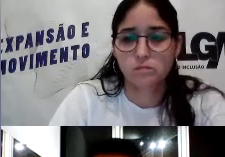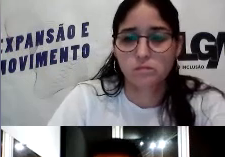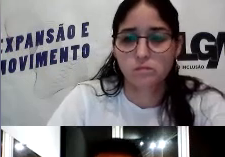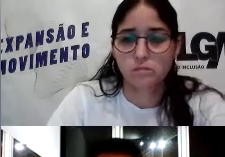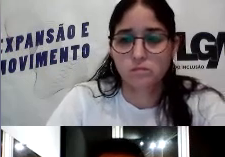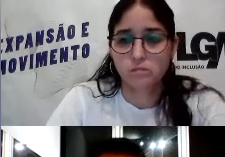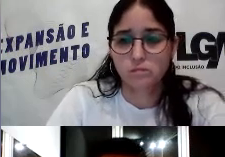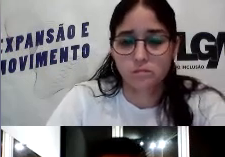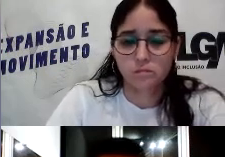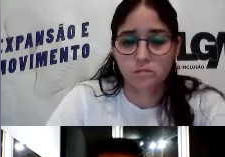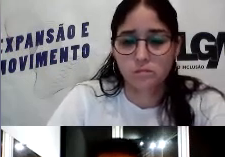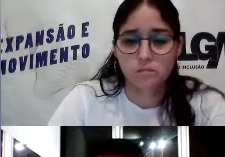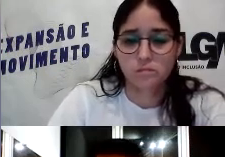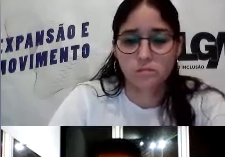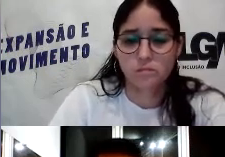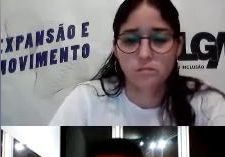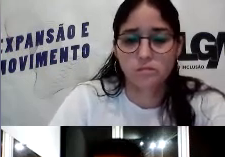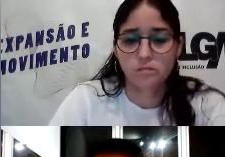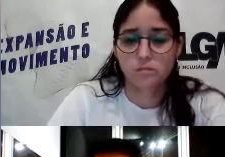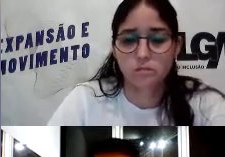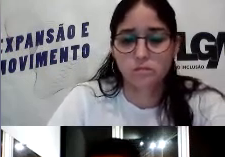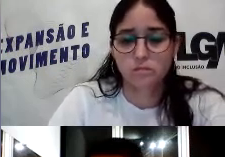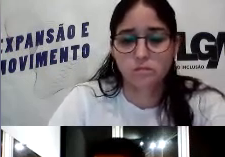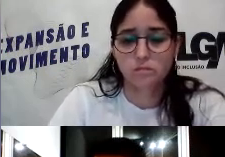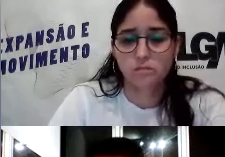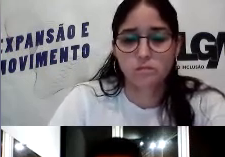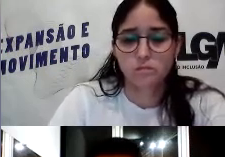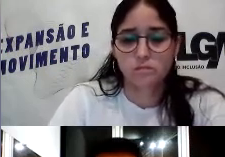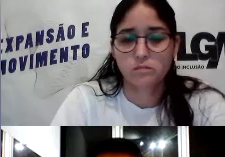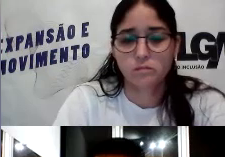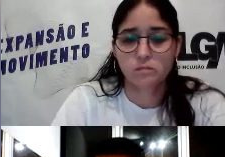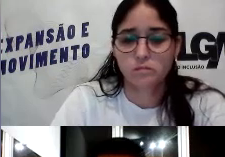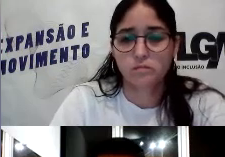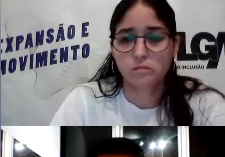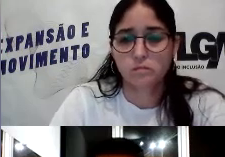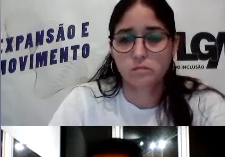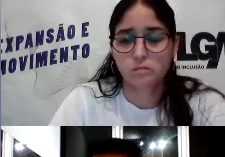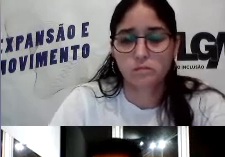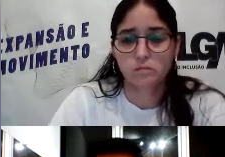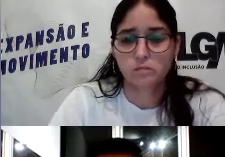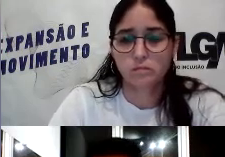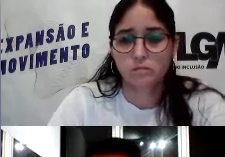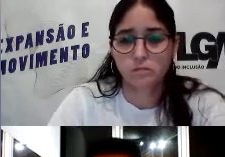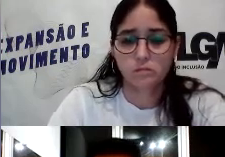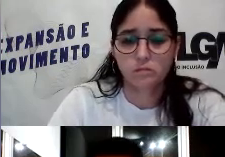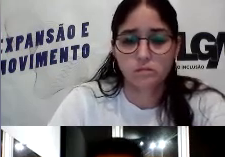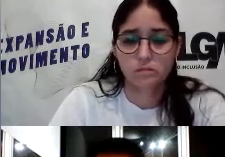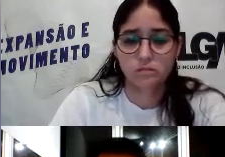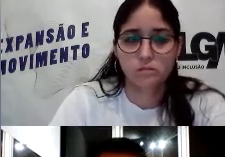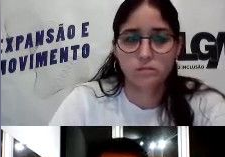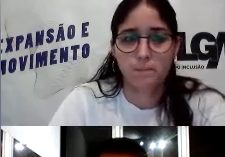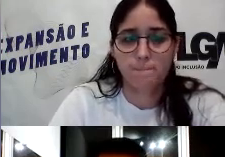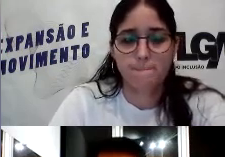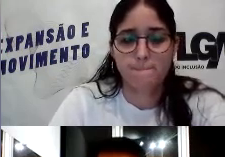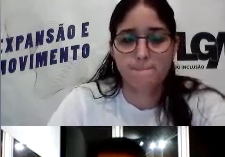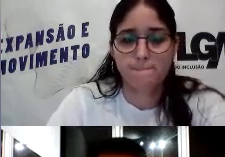tem um diagnóstico, e a gente vai ter que investigar e fazer uma série de exames, uma série de investigações, e ele vai ficar aqui alguns dias